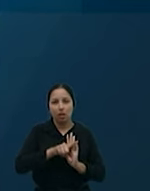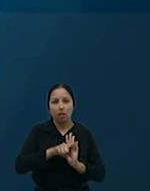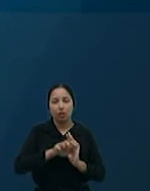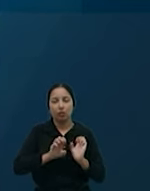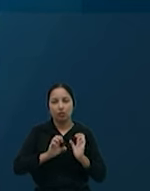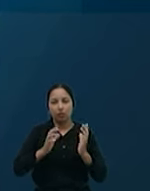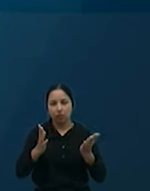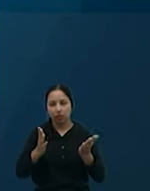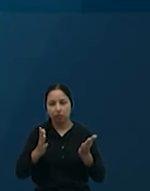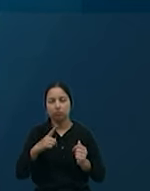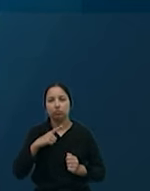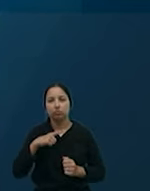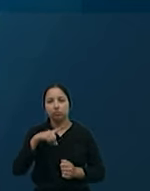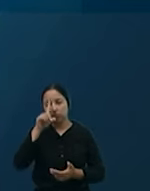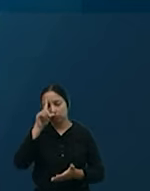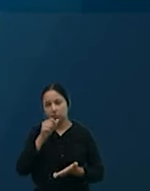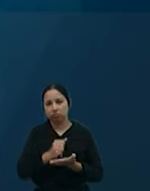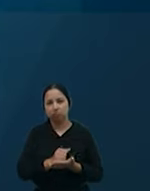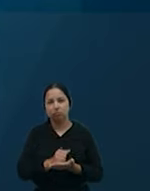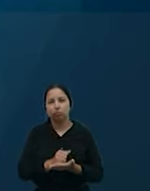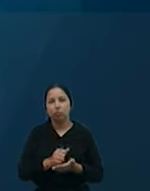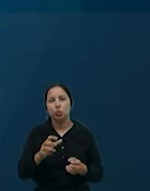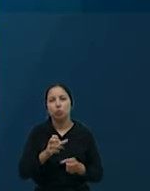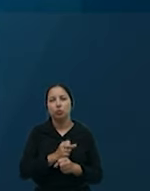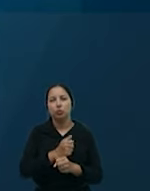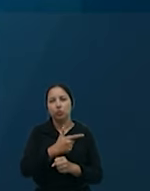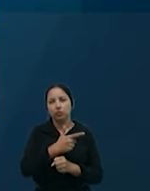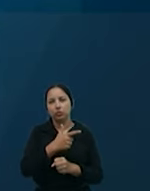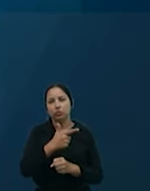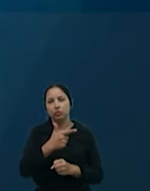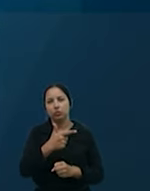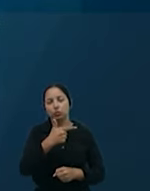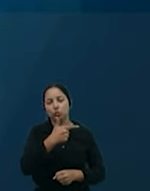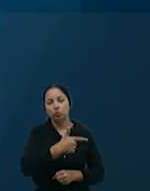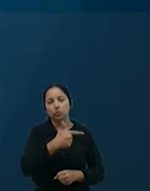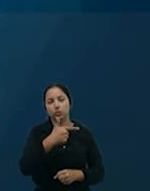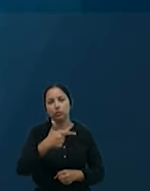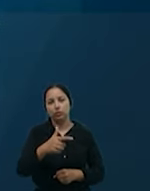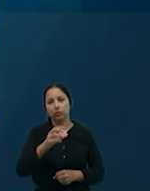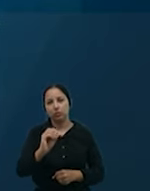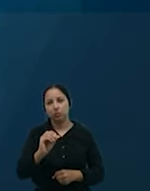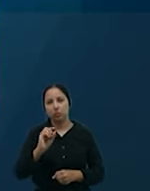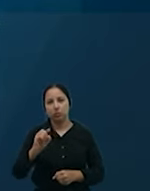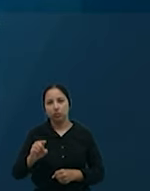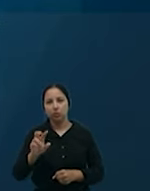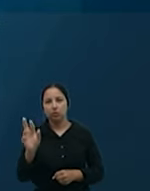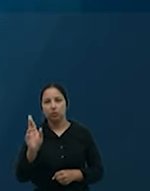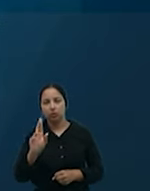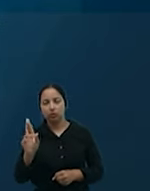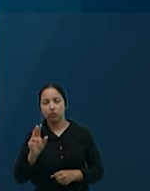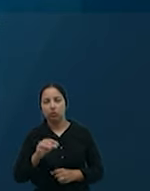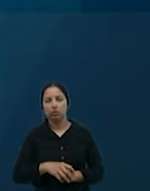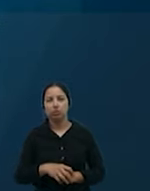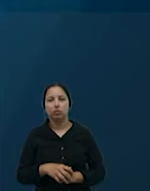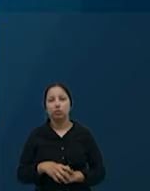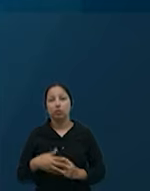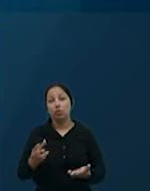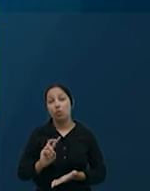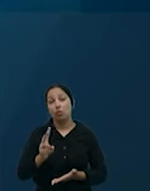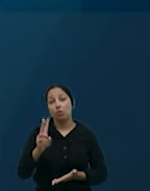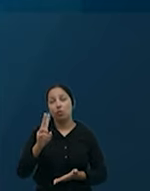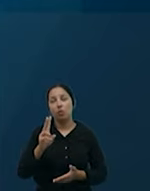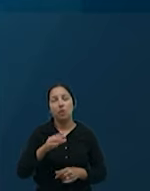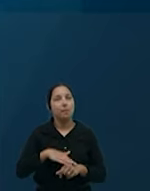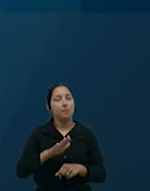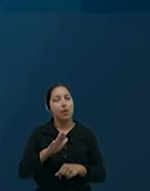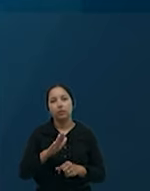dar R$ 220 mil, R$ 320 mil. Então, o valor mais correto para a União, mais razoável